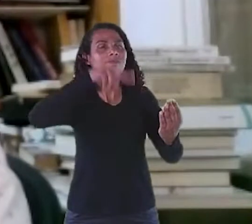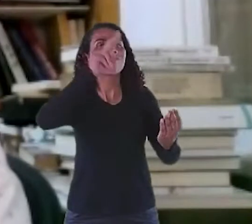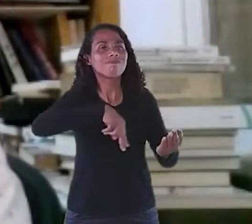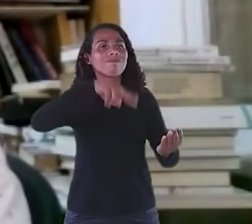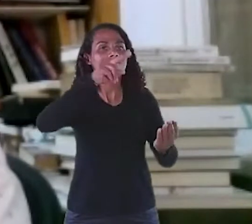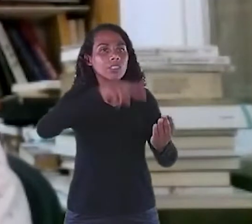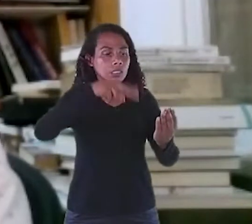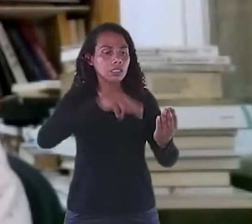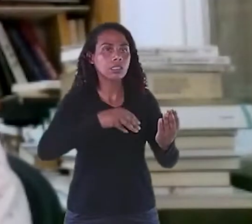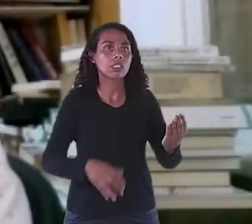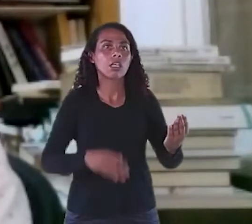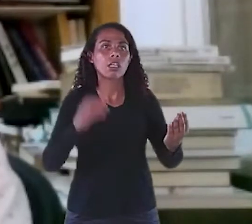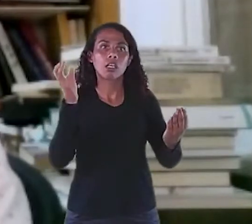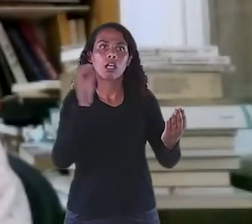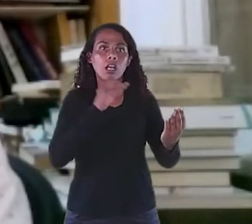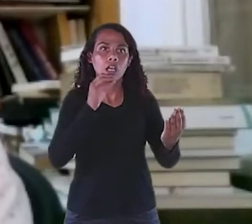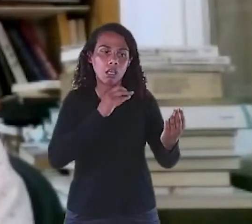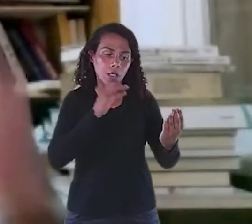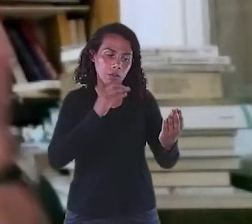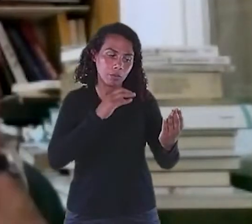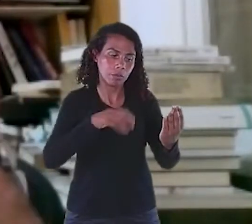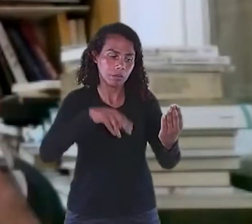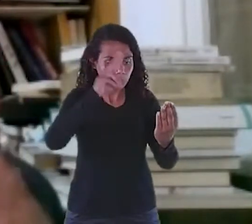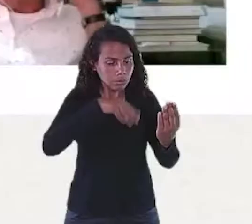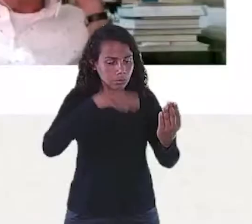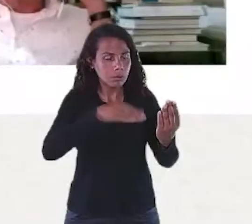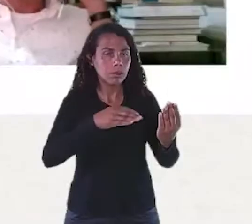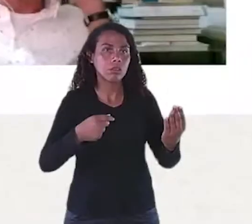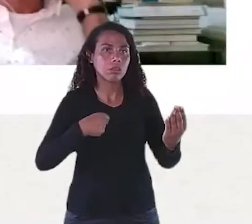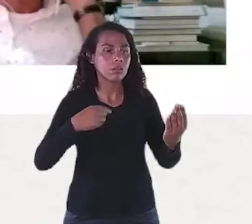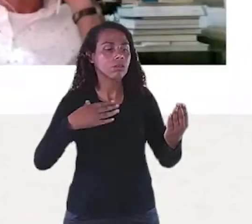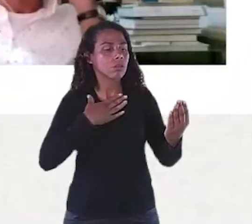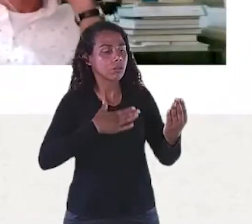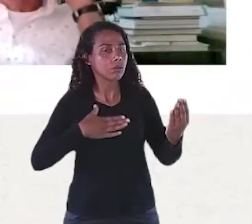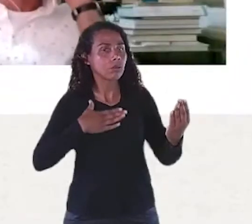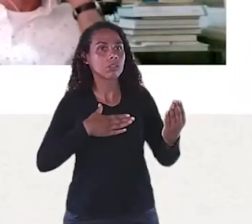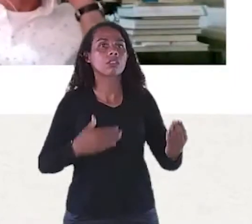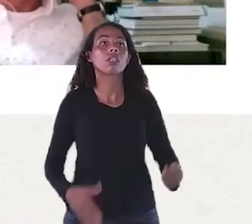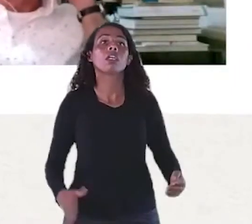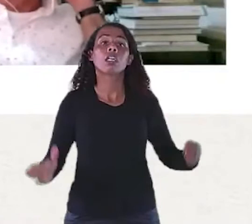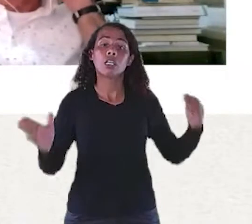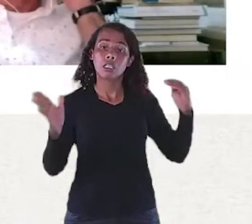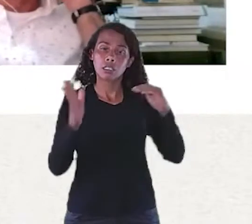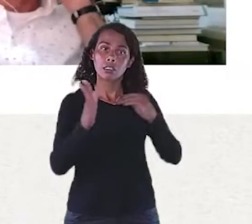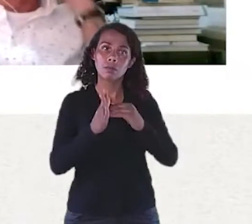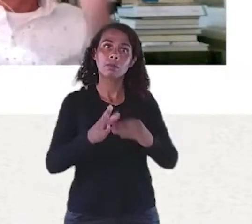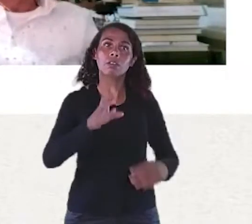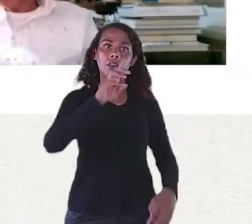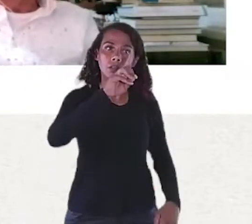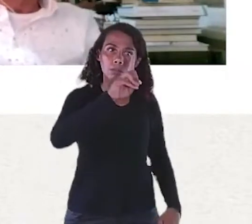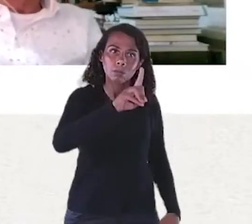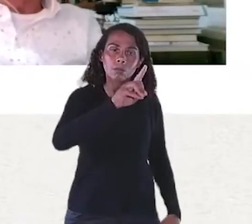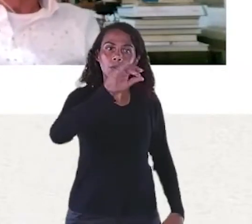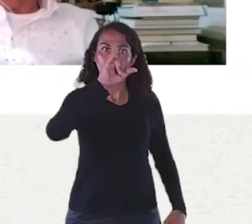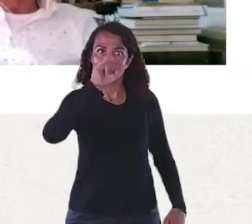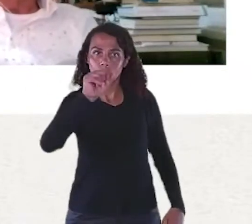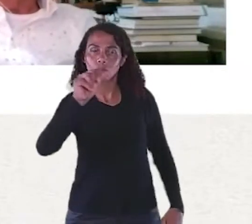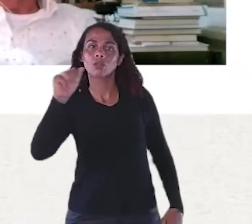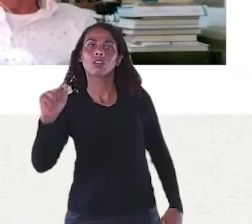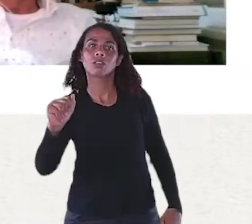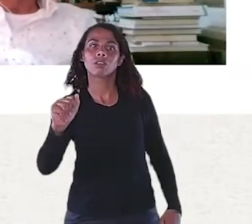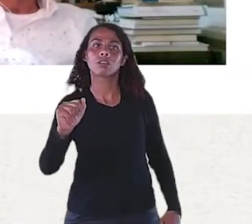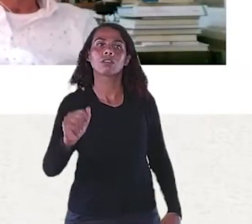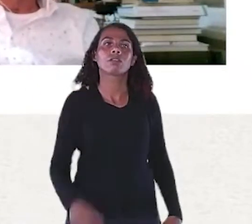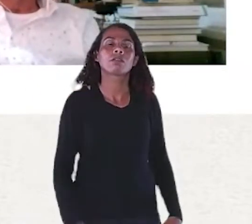meio errática. E dessa... Até que um dia, o meu pai, que era um homem